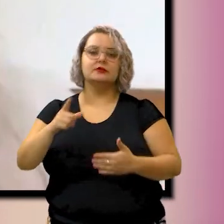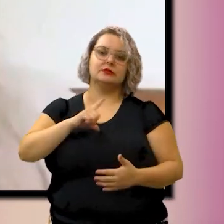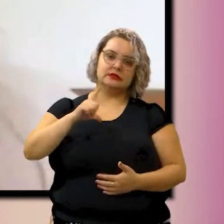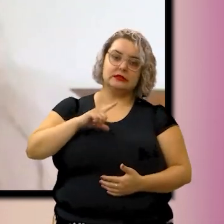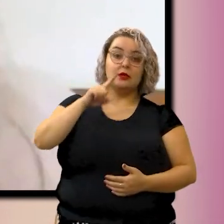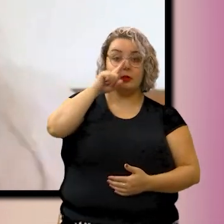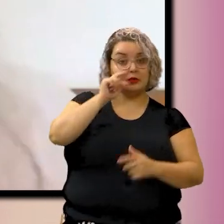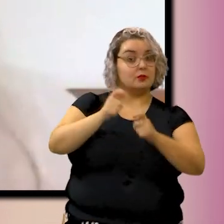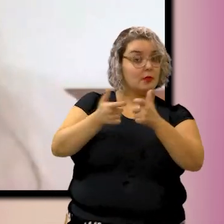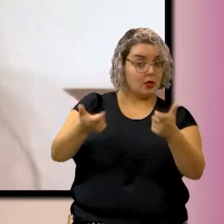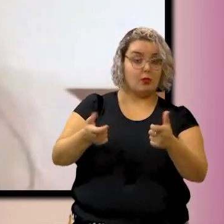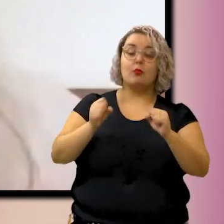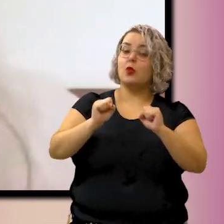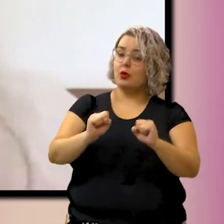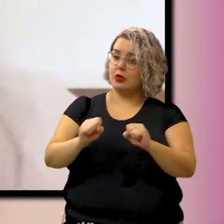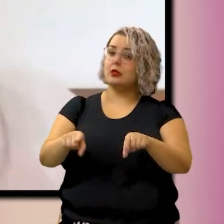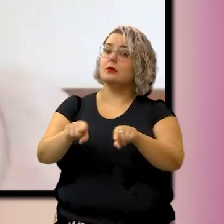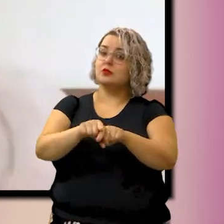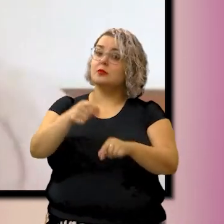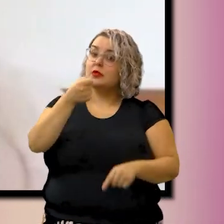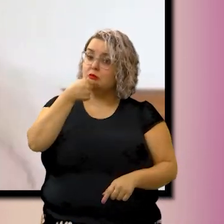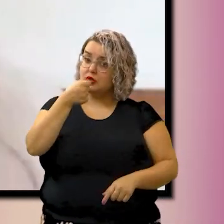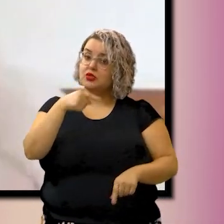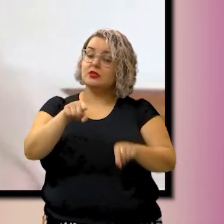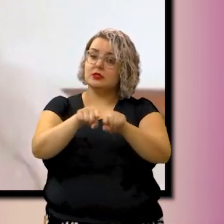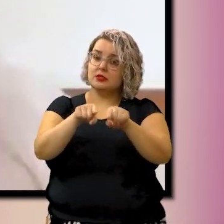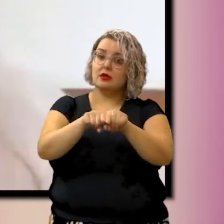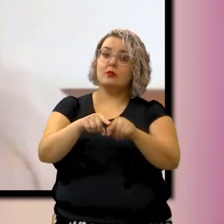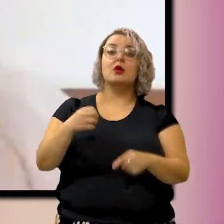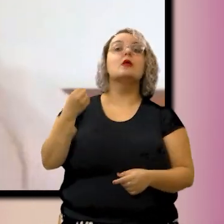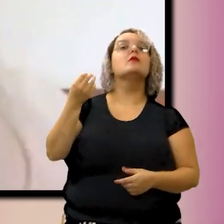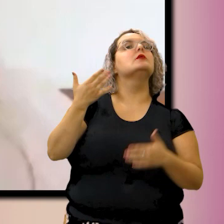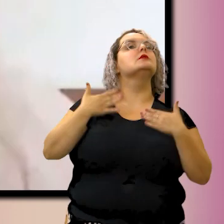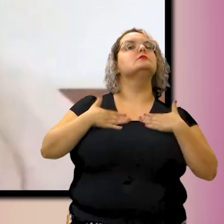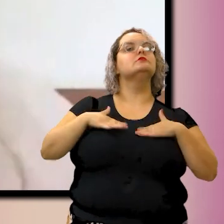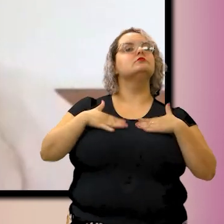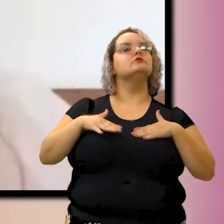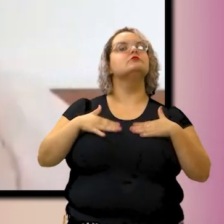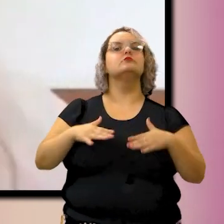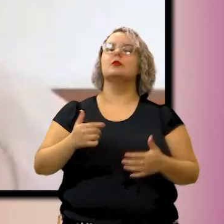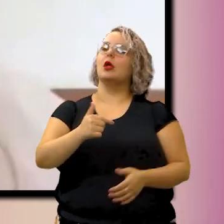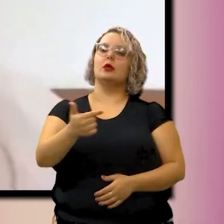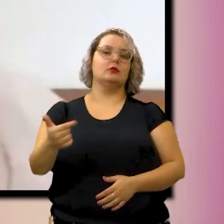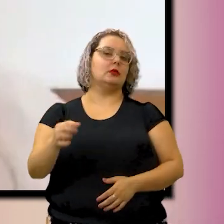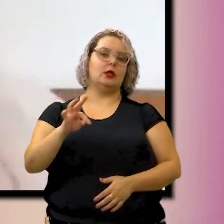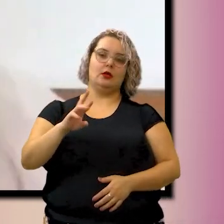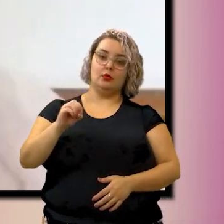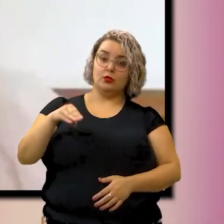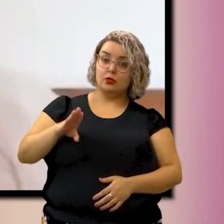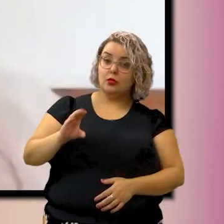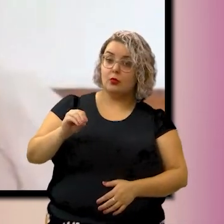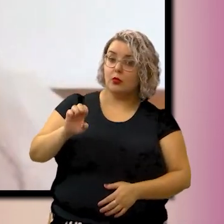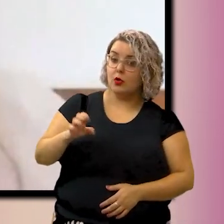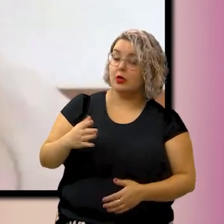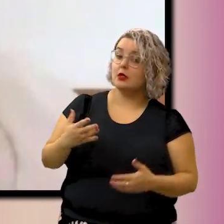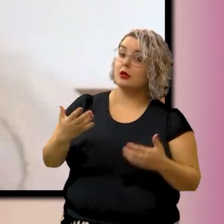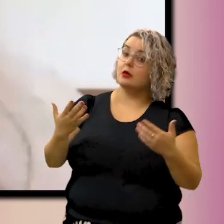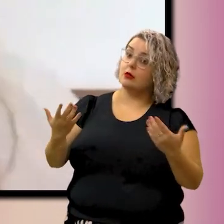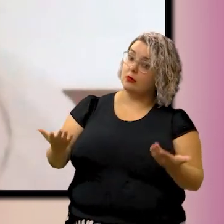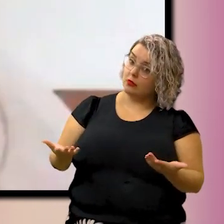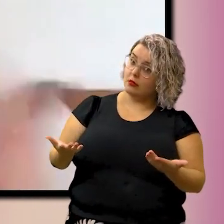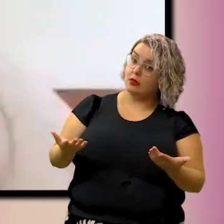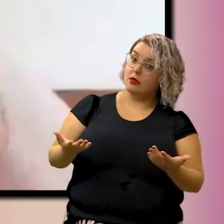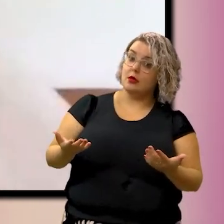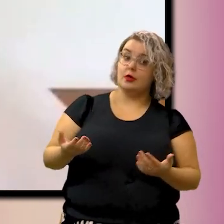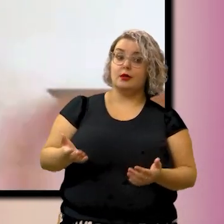umas pessoas que têm um fator de risco maior, a gente pode até dar medicação para a pessoa viajar tranquila e não ter trombose. Agora,